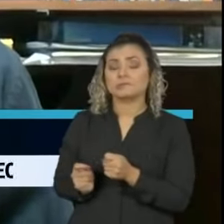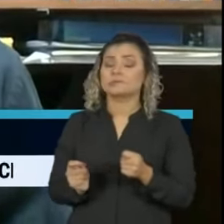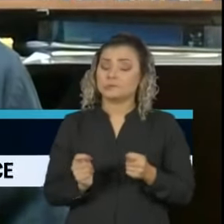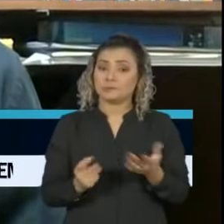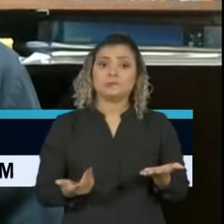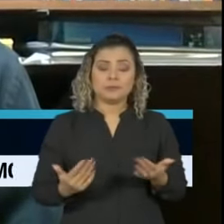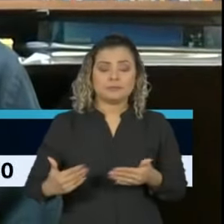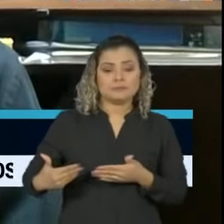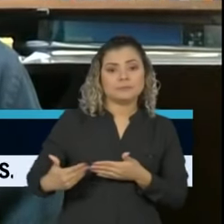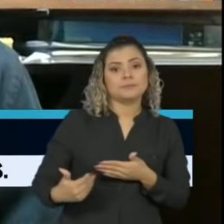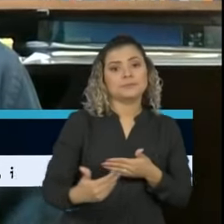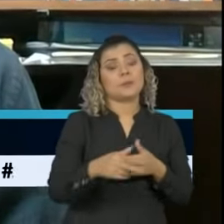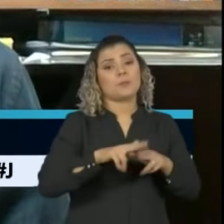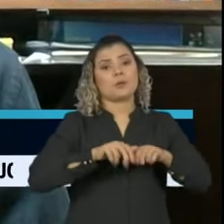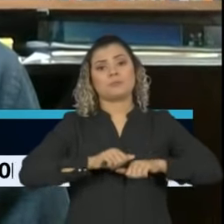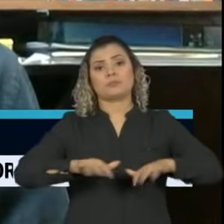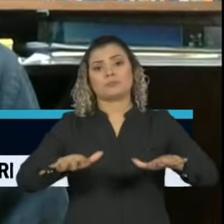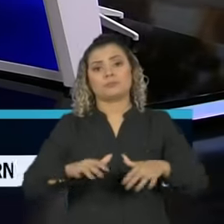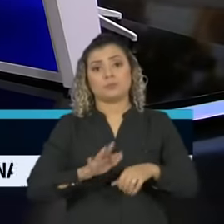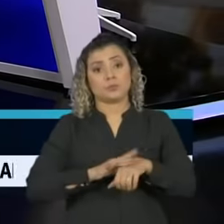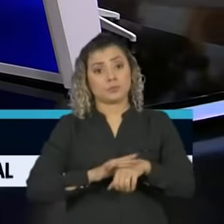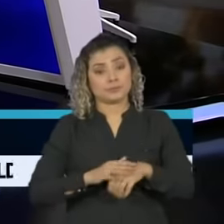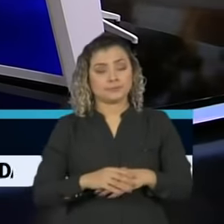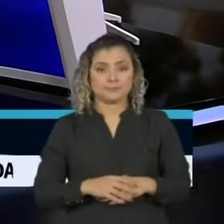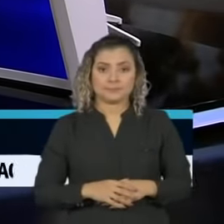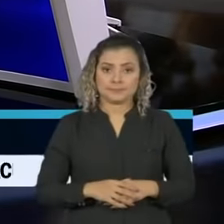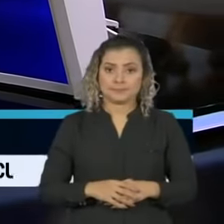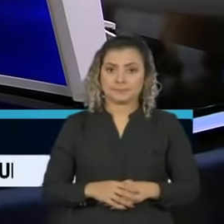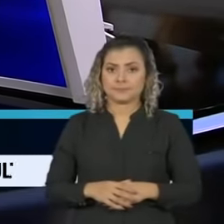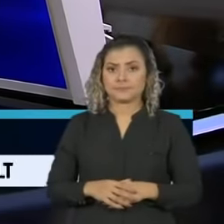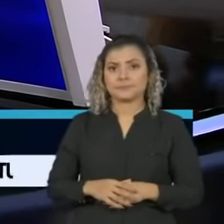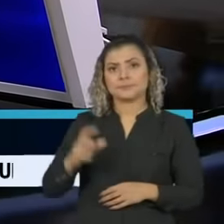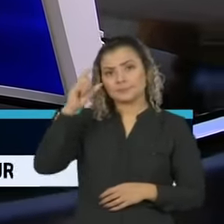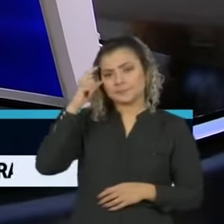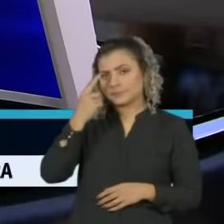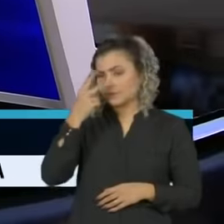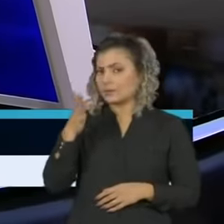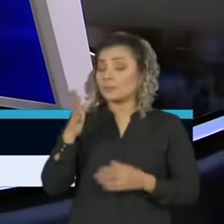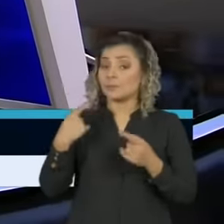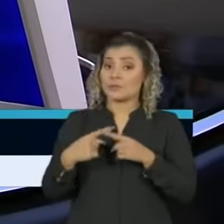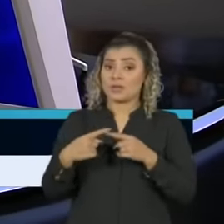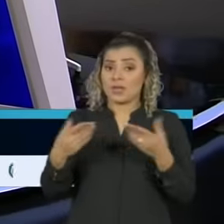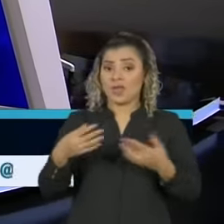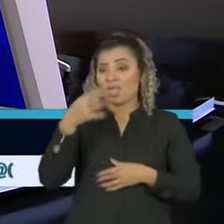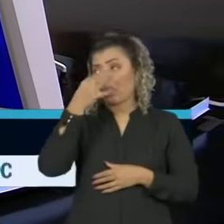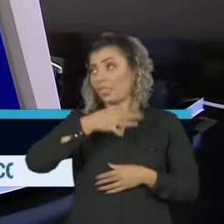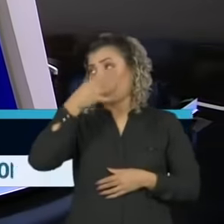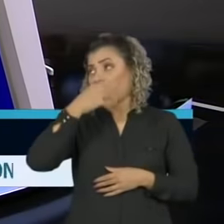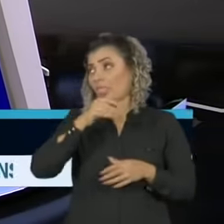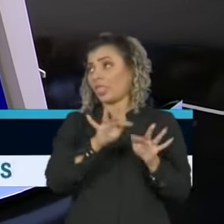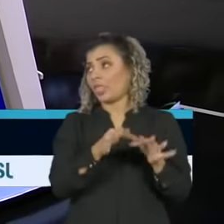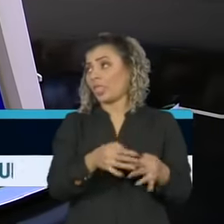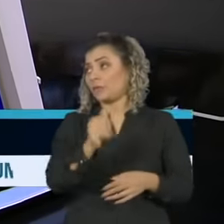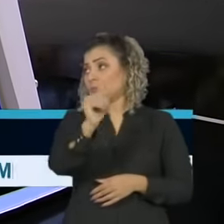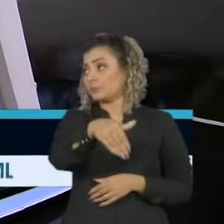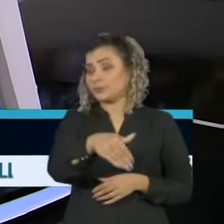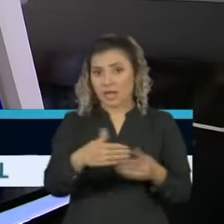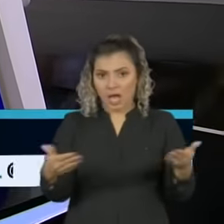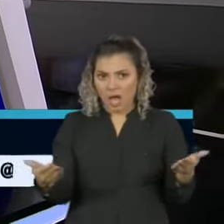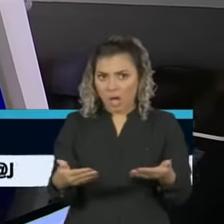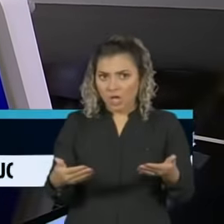vamos dizer, do avanço dessa doença. Pondé, depois de minimizar o coronavírus e perder essa aposta, será que agora